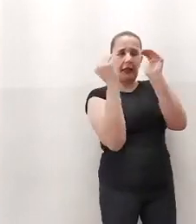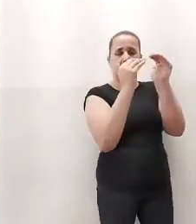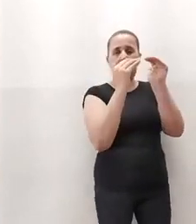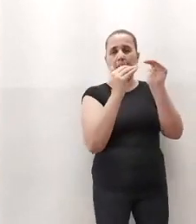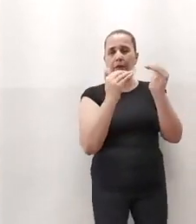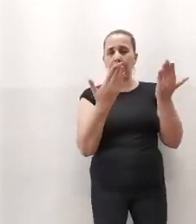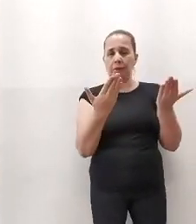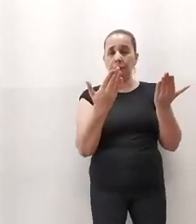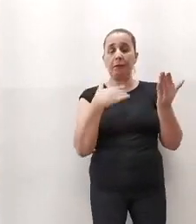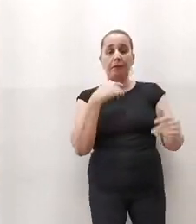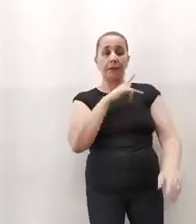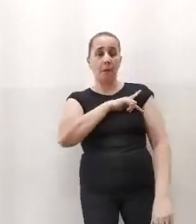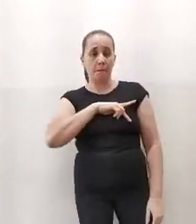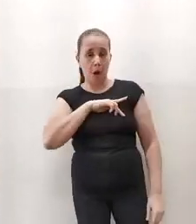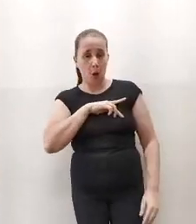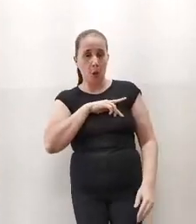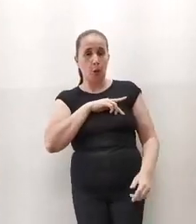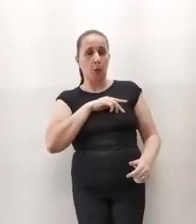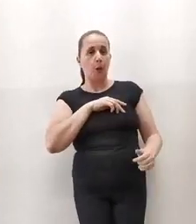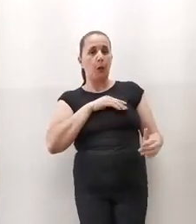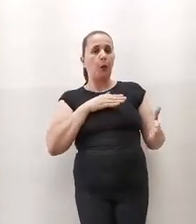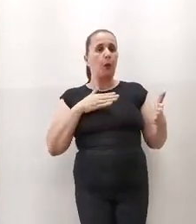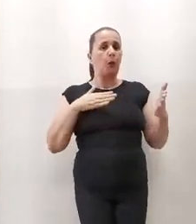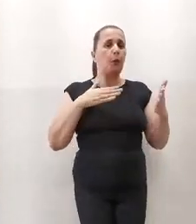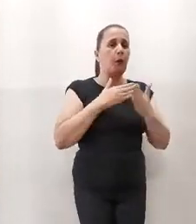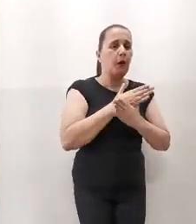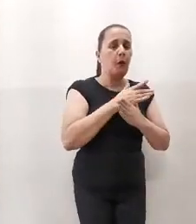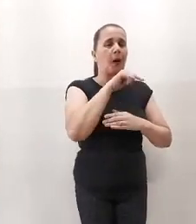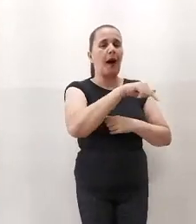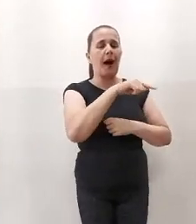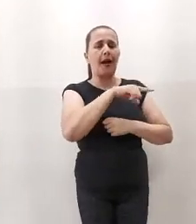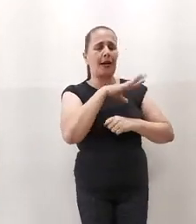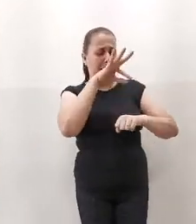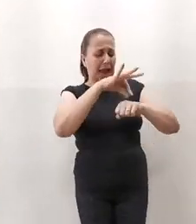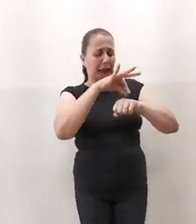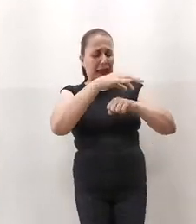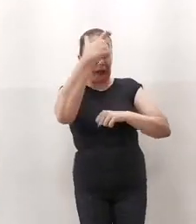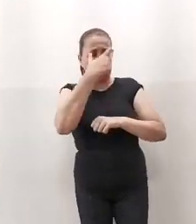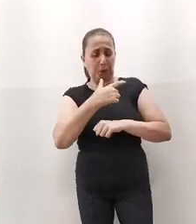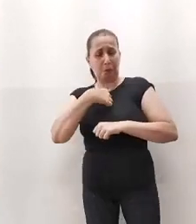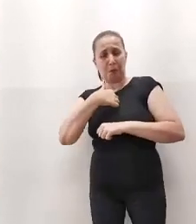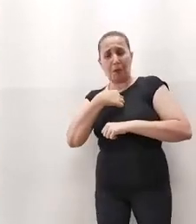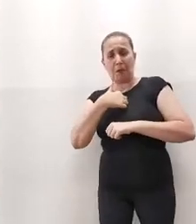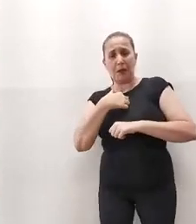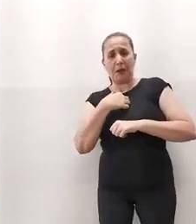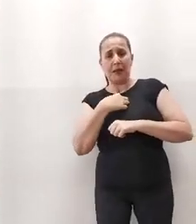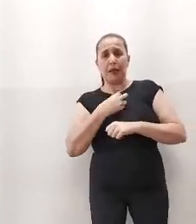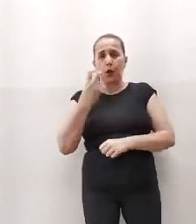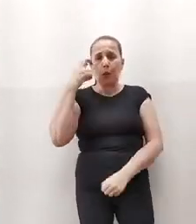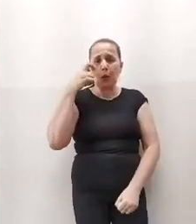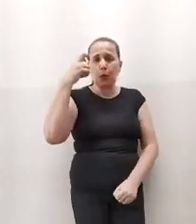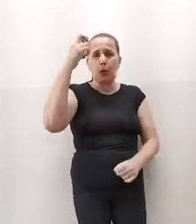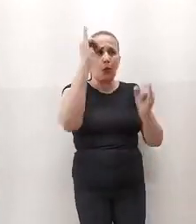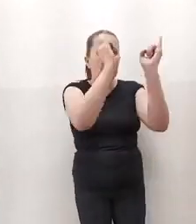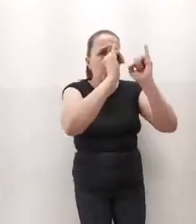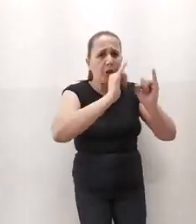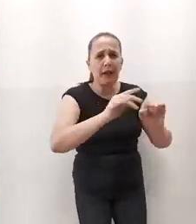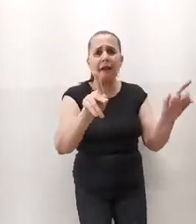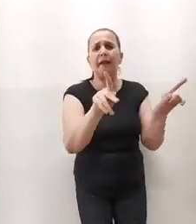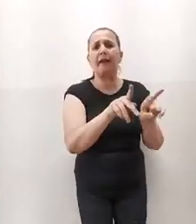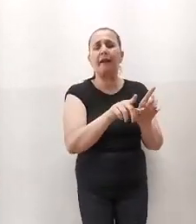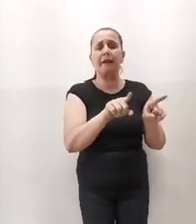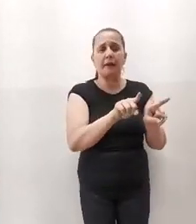religiosidade. Paulo combateu ele mesmo, a sua carne. Paulo combateu até uma cultura idólatra, onde